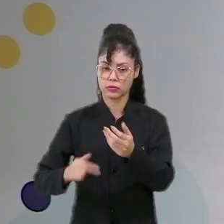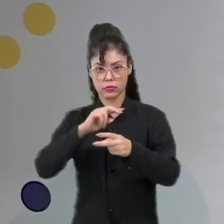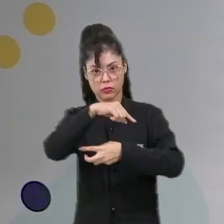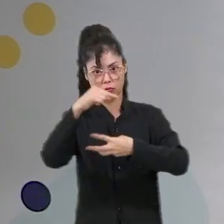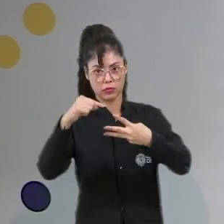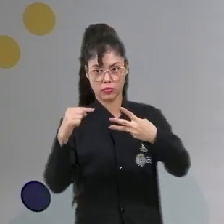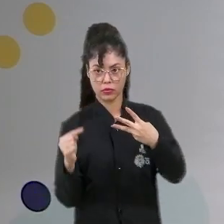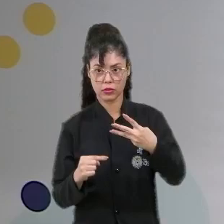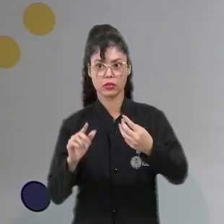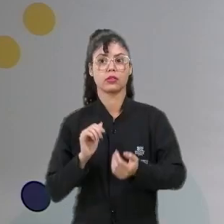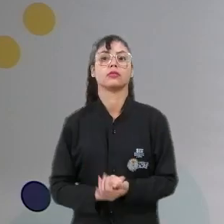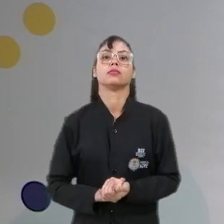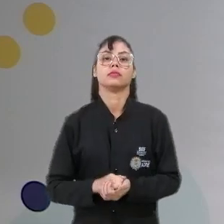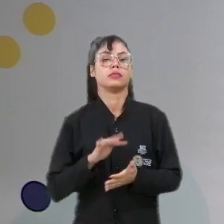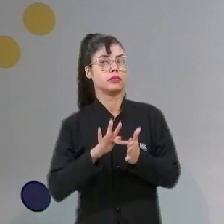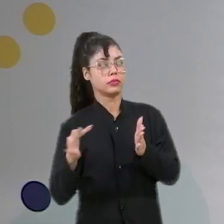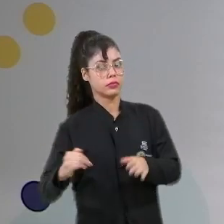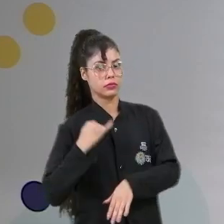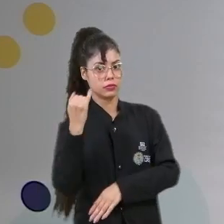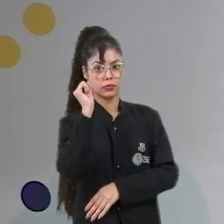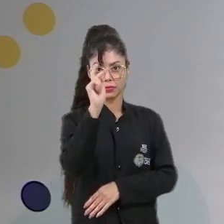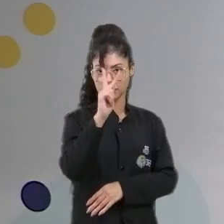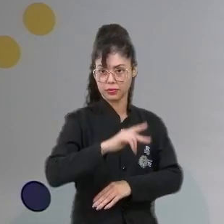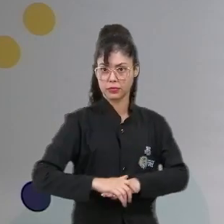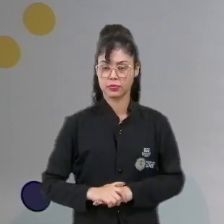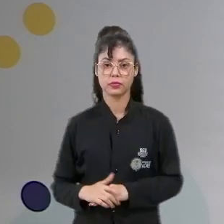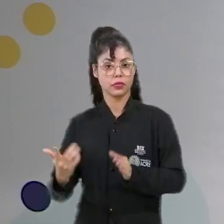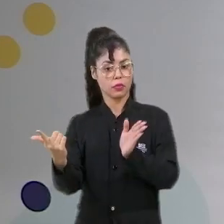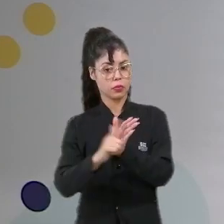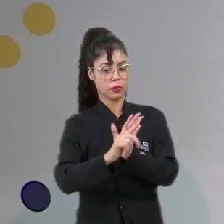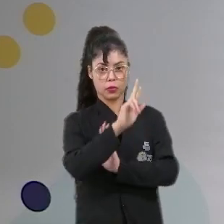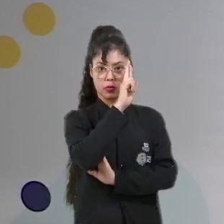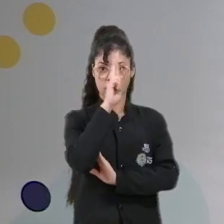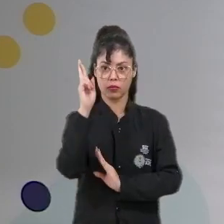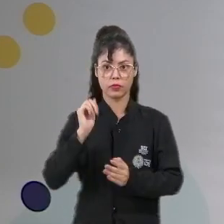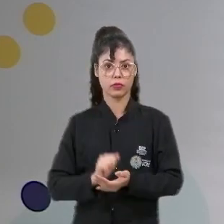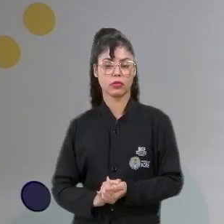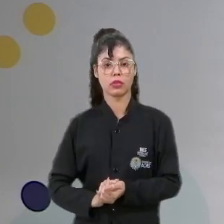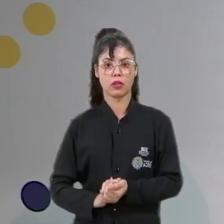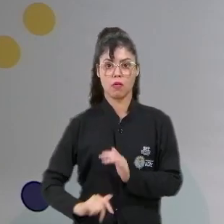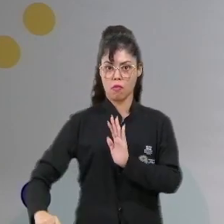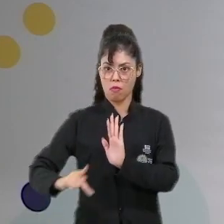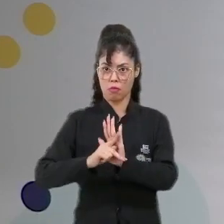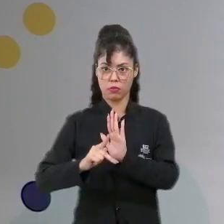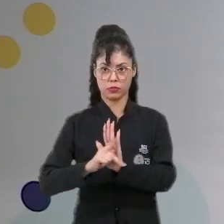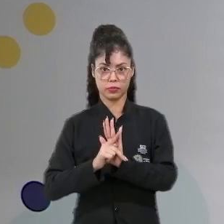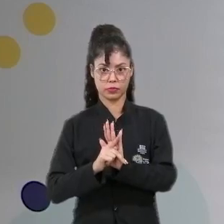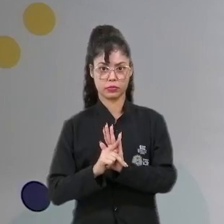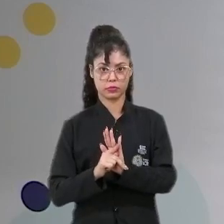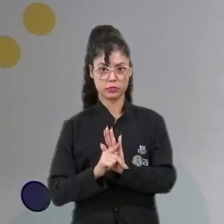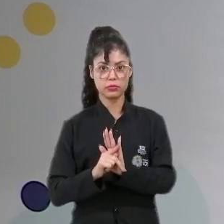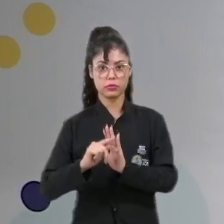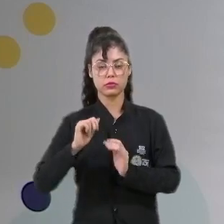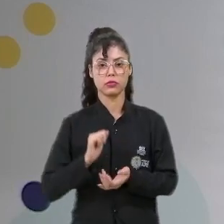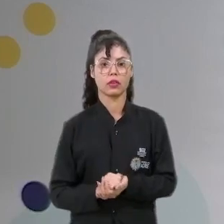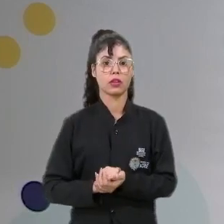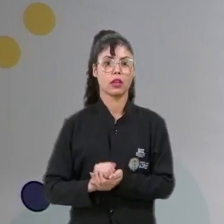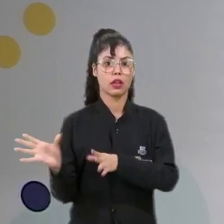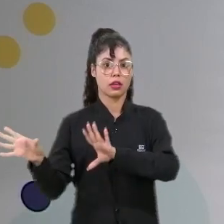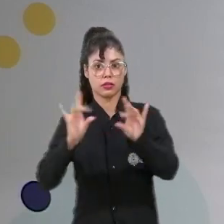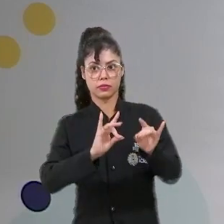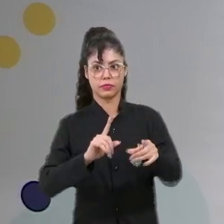3 papéis, essas 3 funções, correto? Um papel histórico, um papel de entretenimento e um papel de